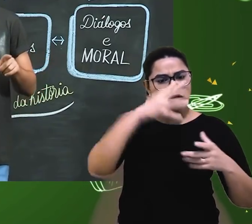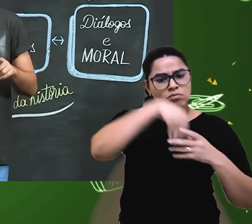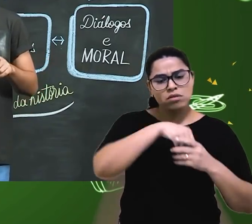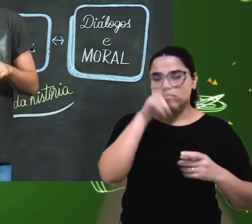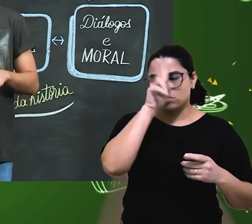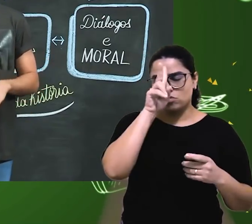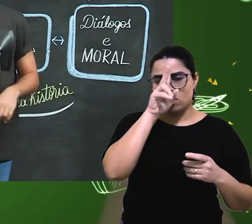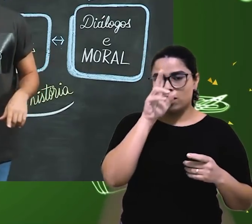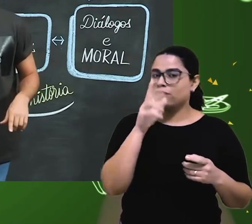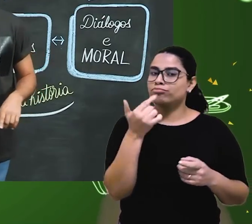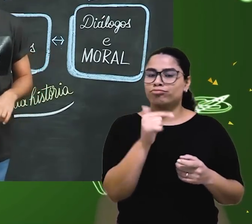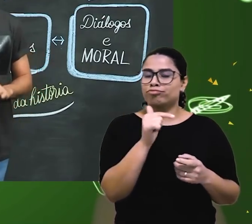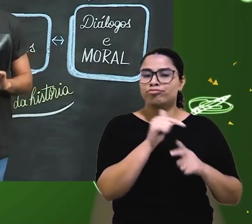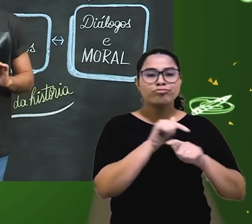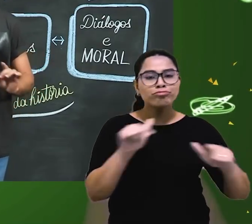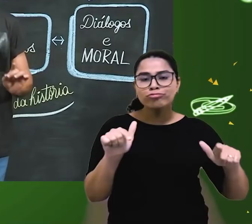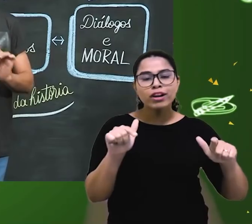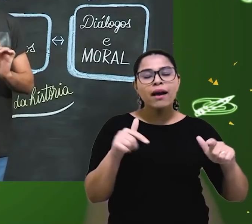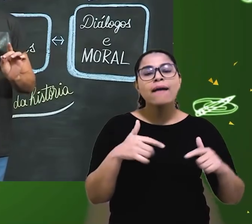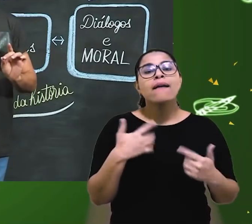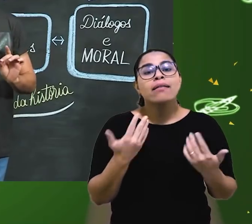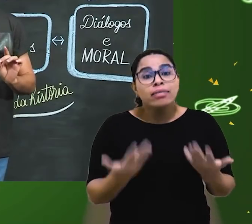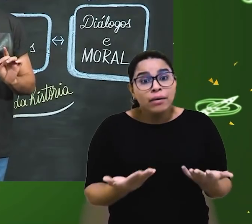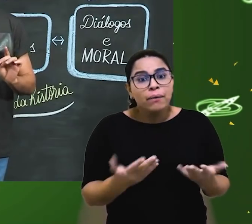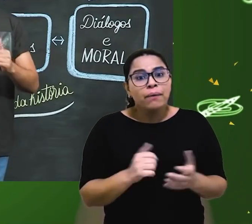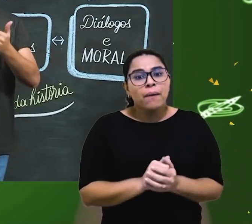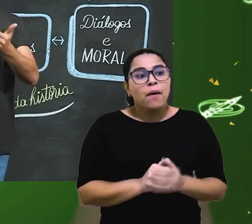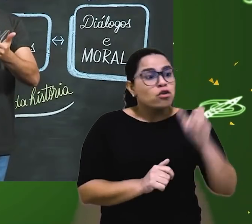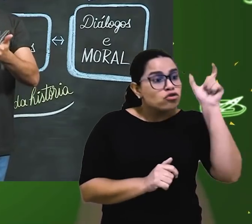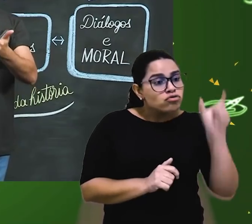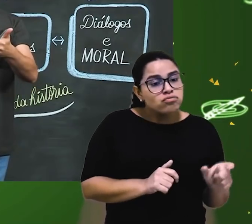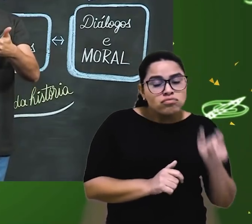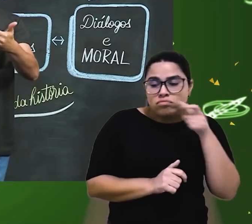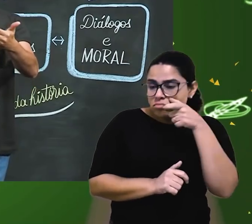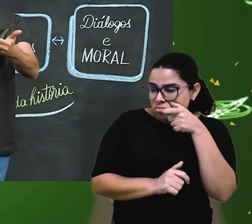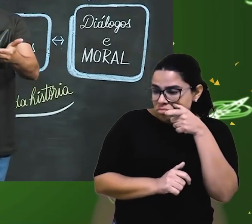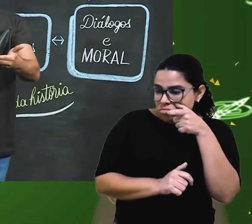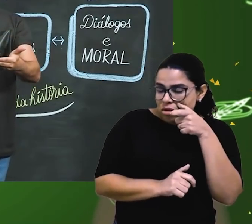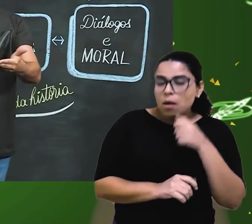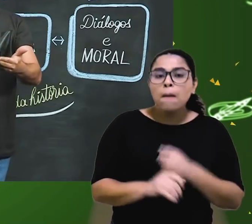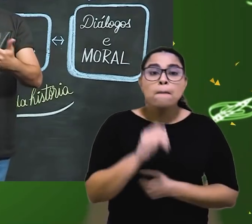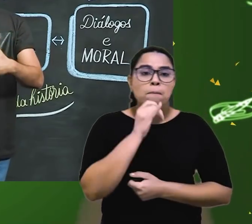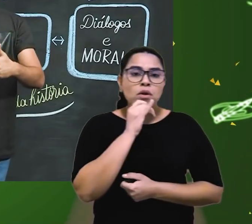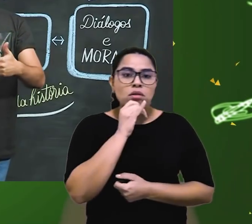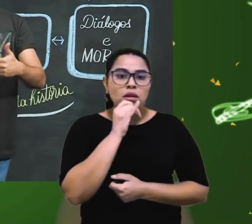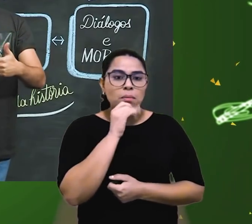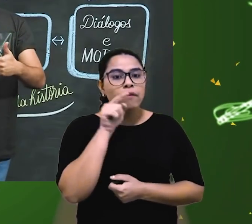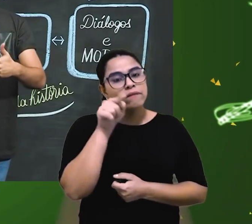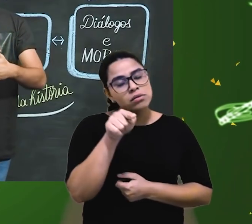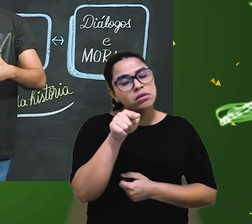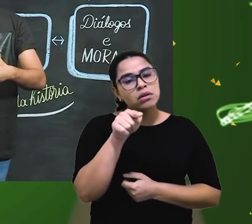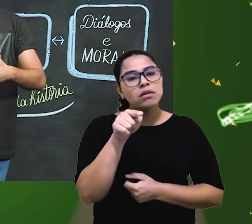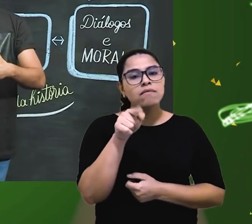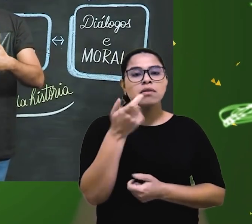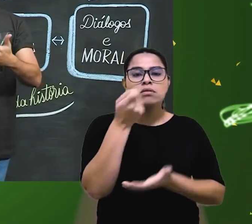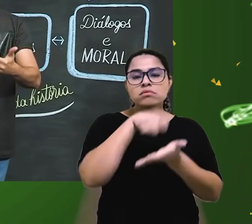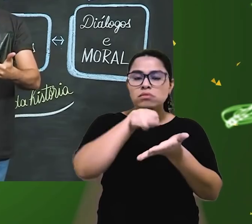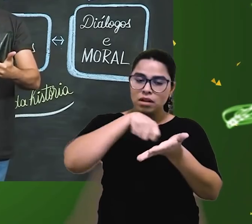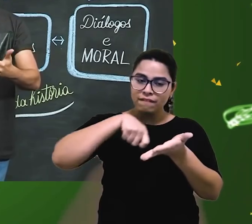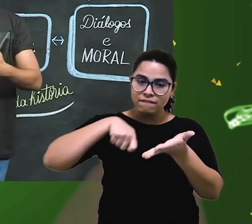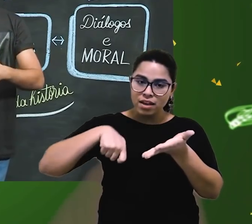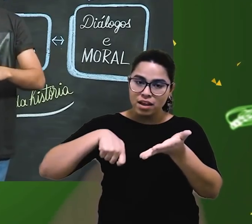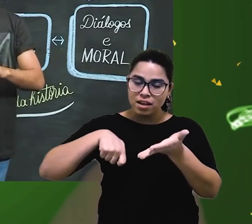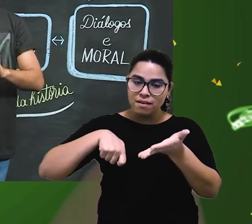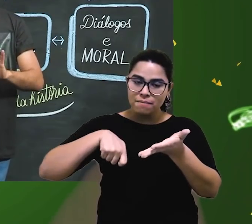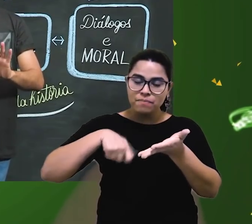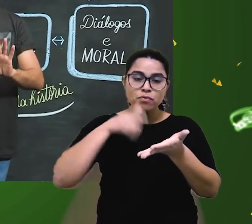acontecimentos. É importante a gente fazer essa distinção e essa escolha na hora... Vamos imaginar que você vai escrever o seu conto, você tem que fazer essa escolha. É um personagem que